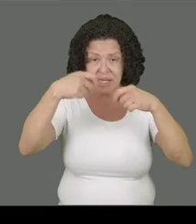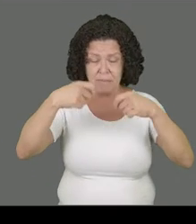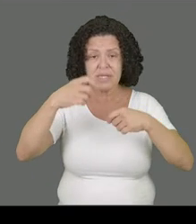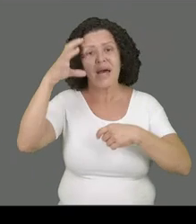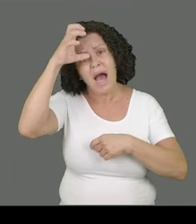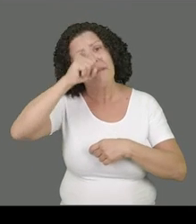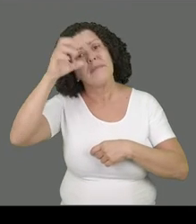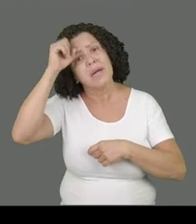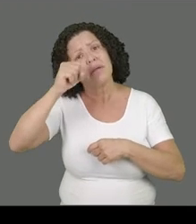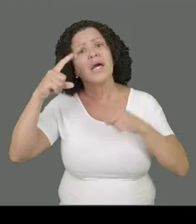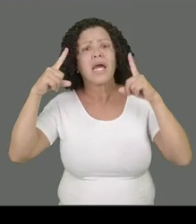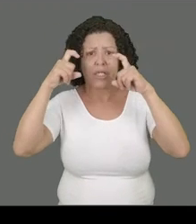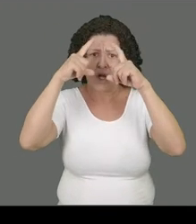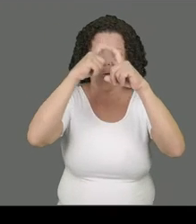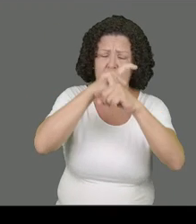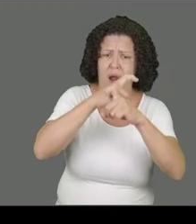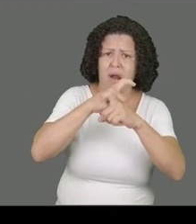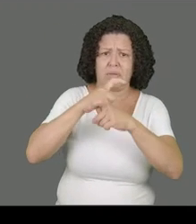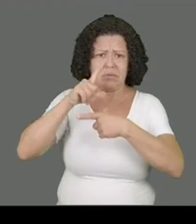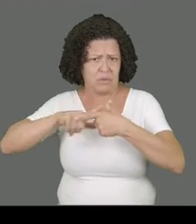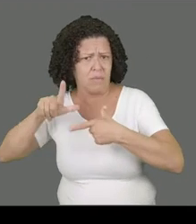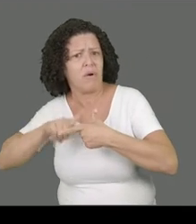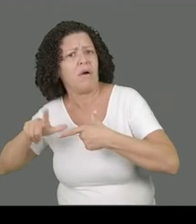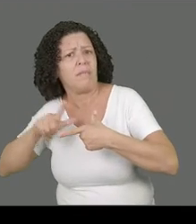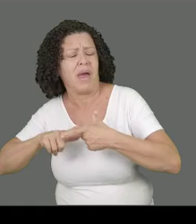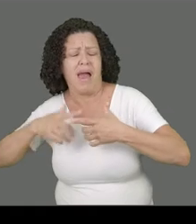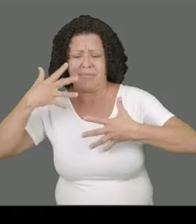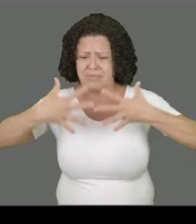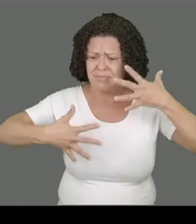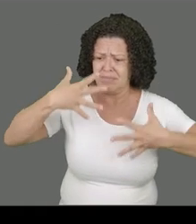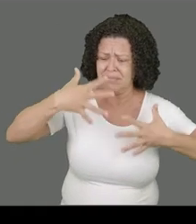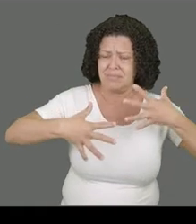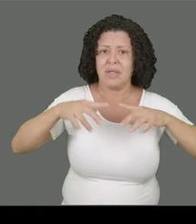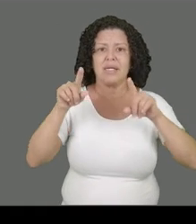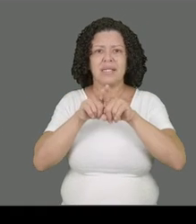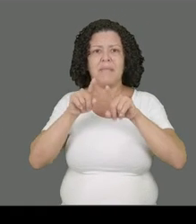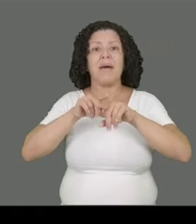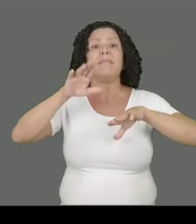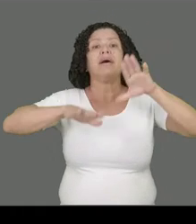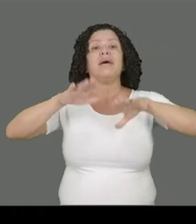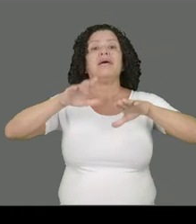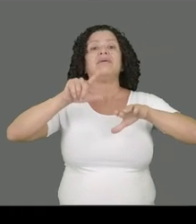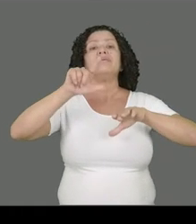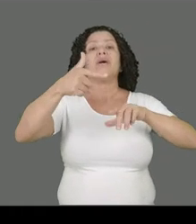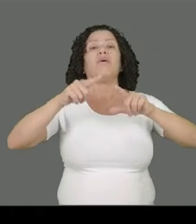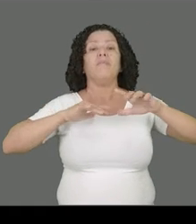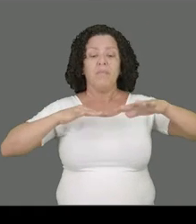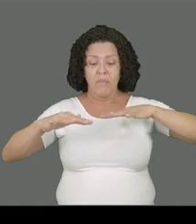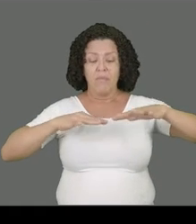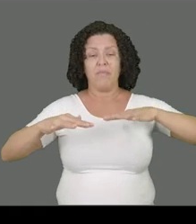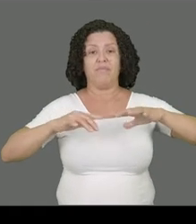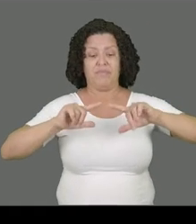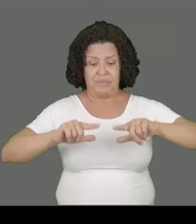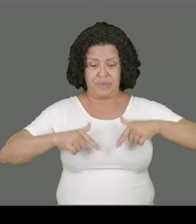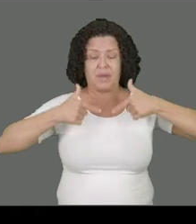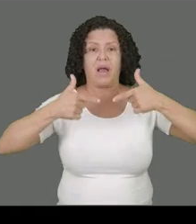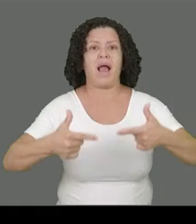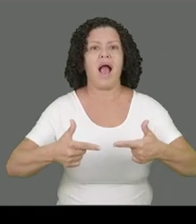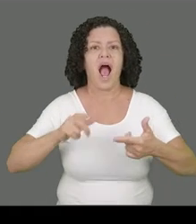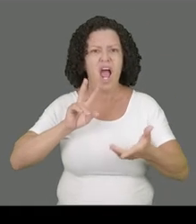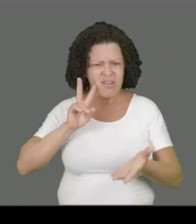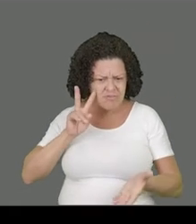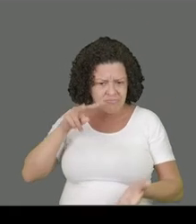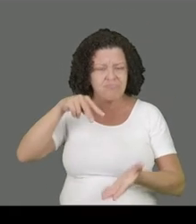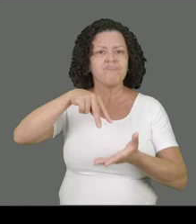nós observemos a pedra, sem que nós façamos o nosso movimento no sentido